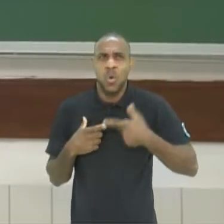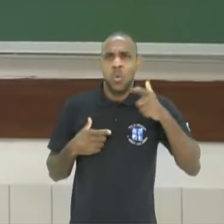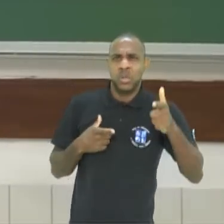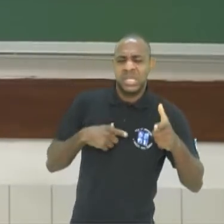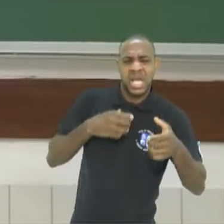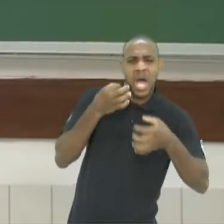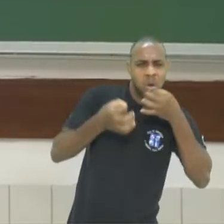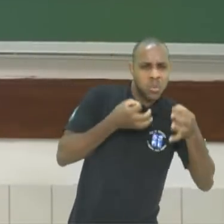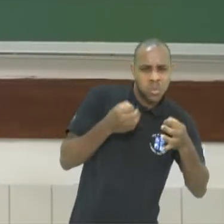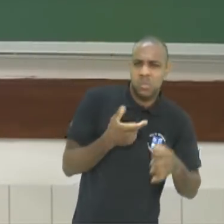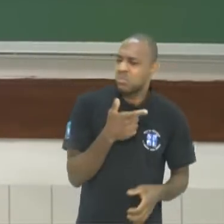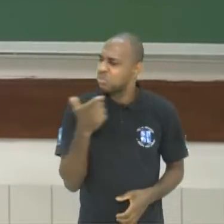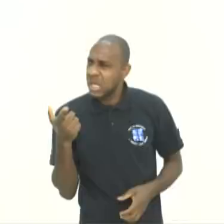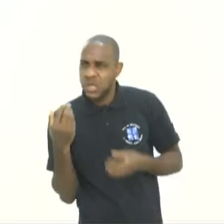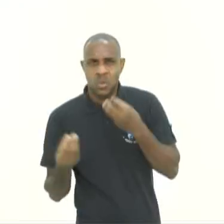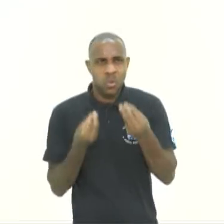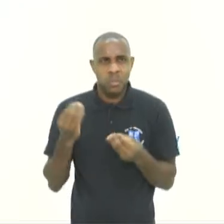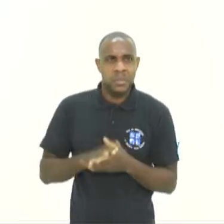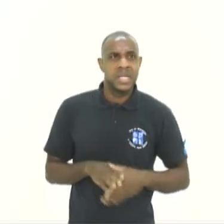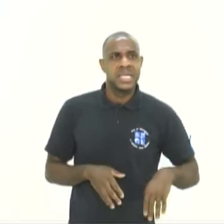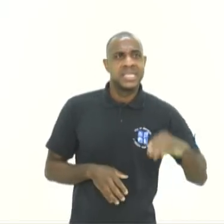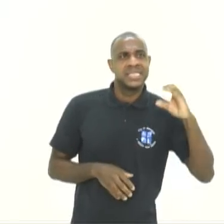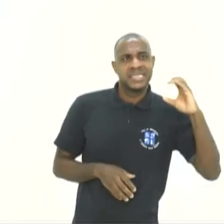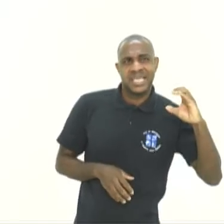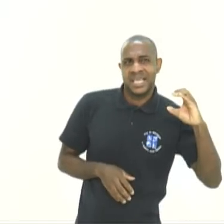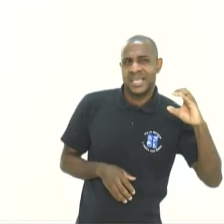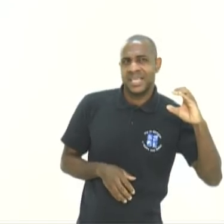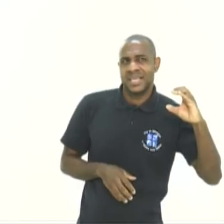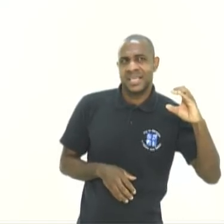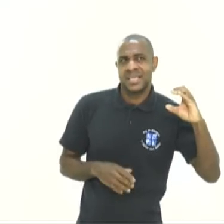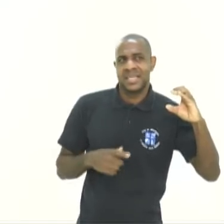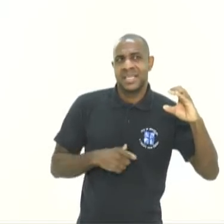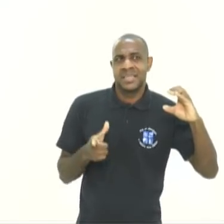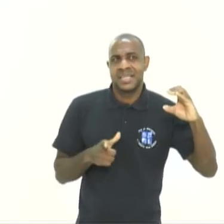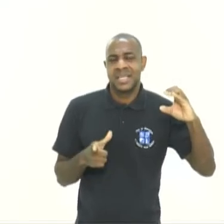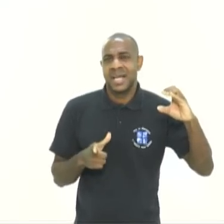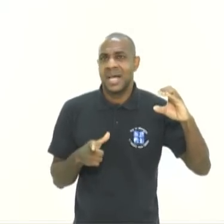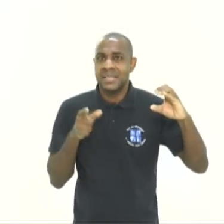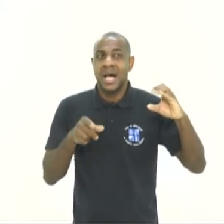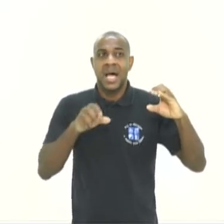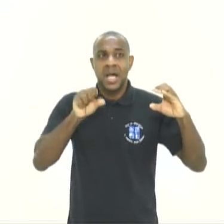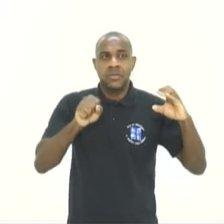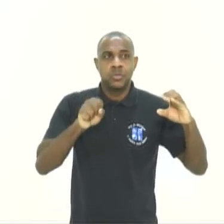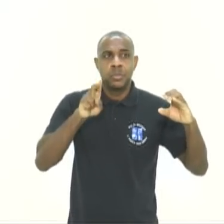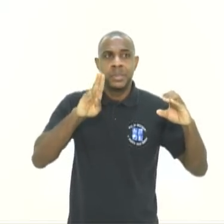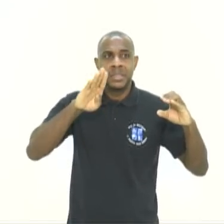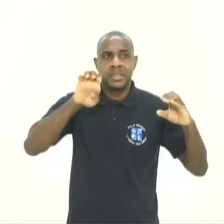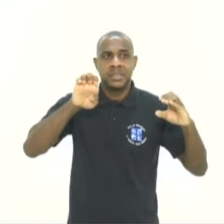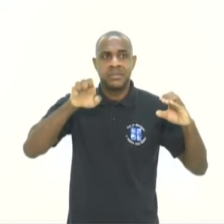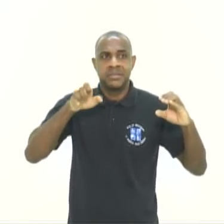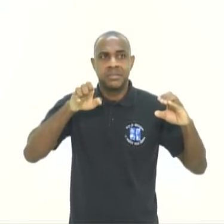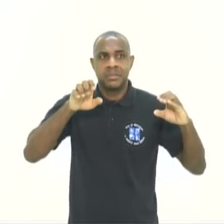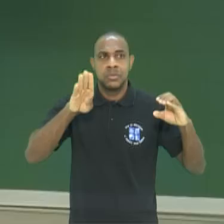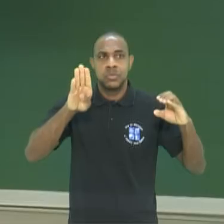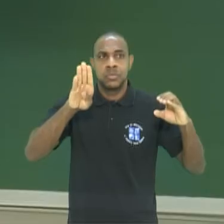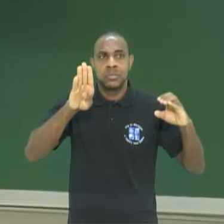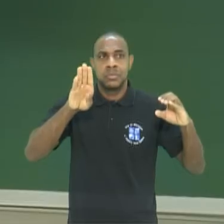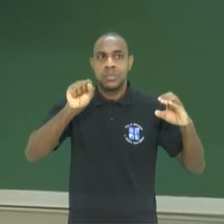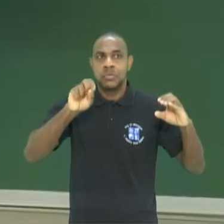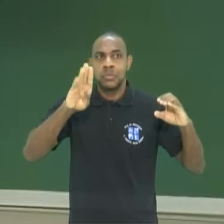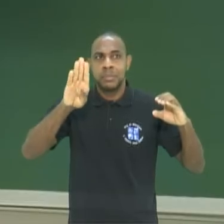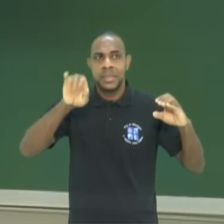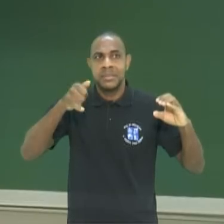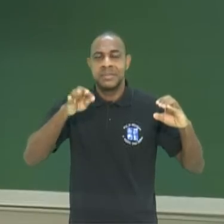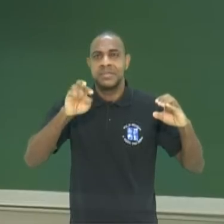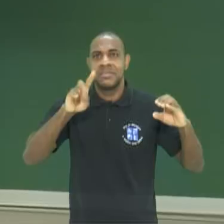que o outro não tem argumento? E na letra C, na subjetividade. Onde será que eu tenho ali